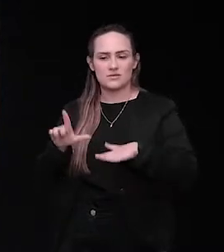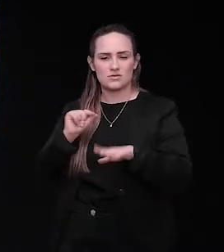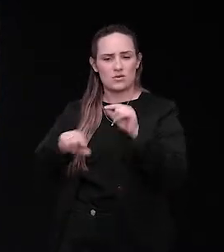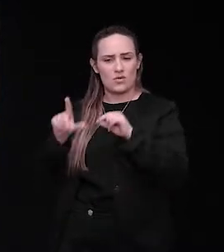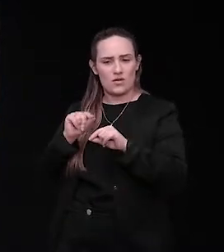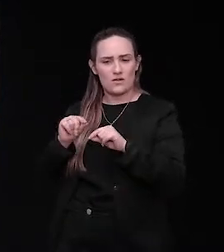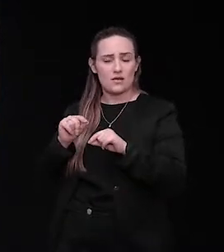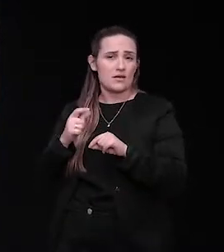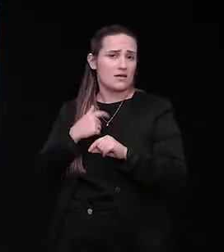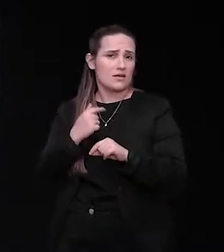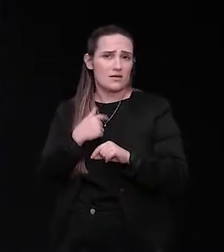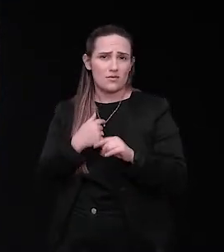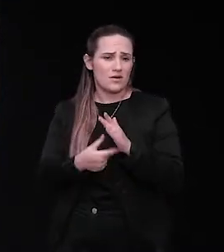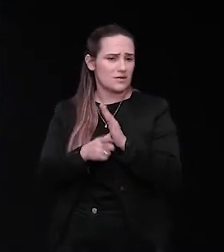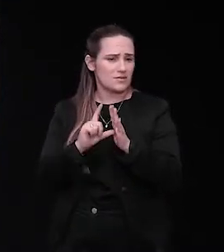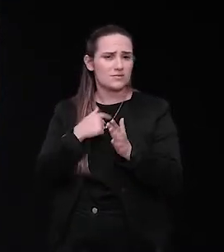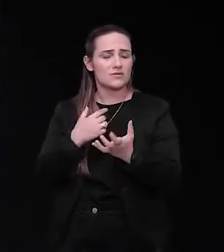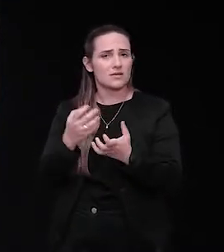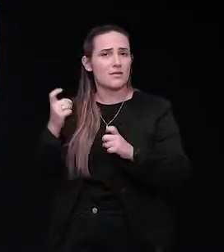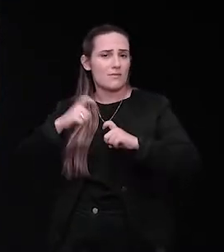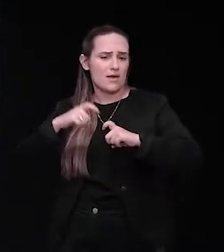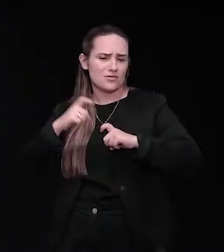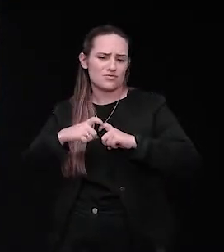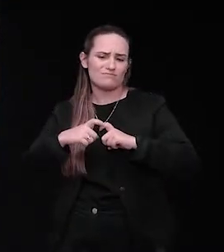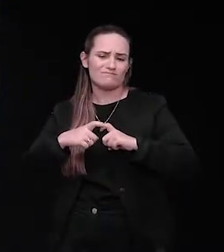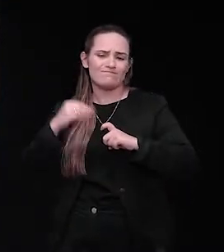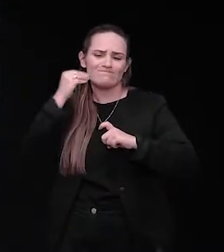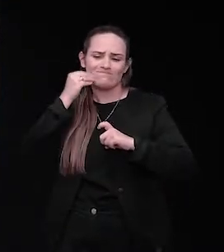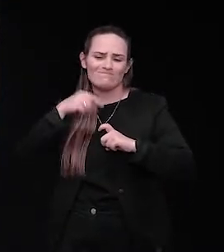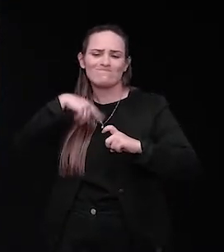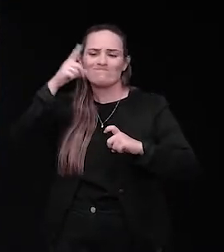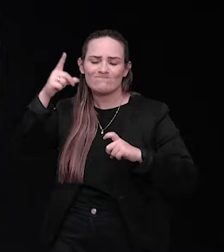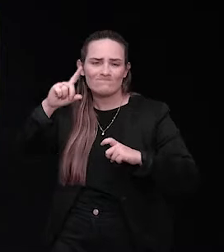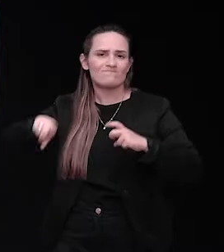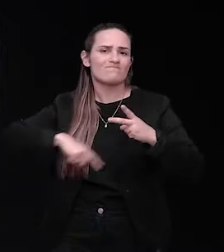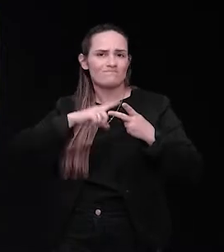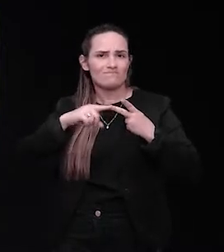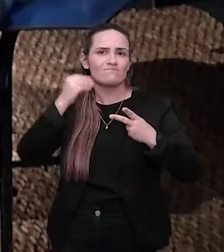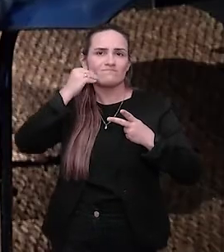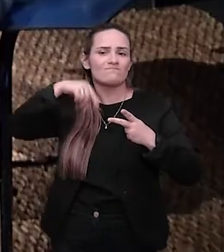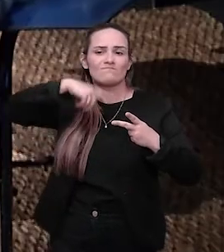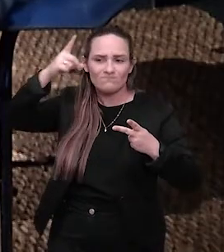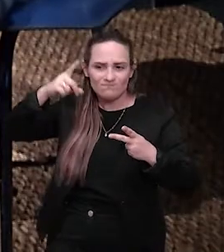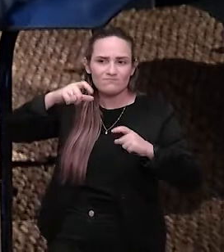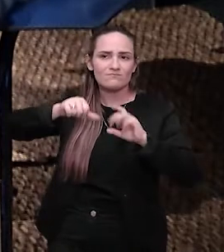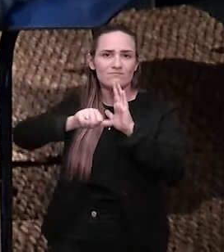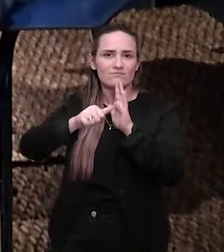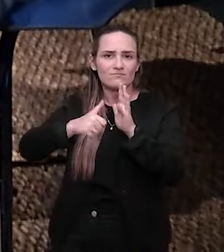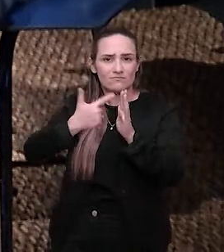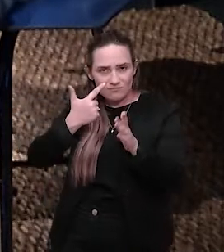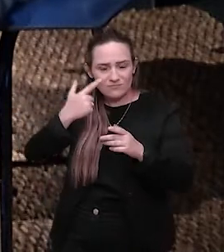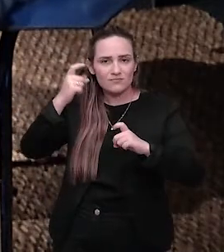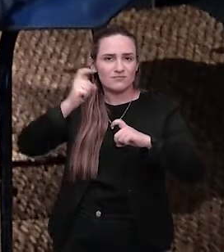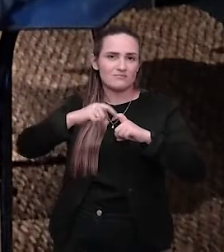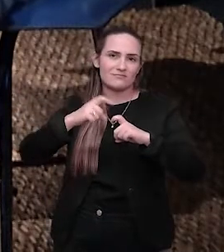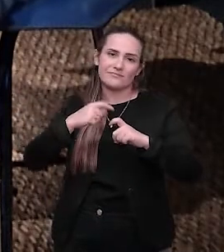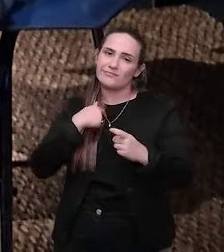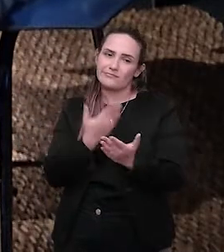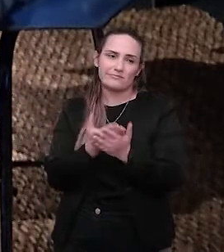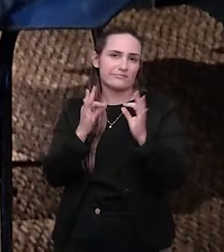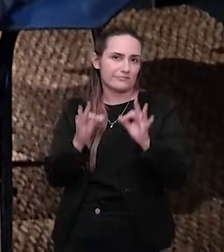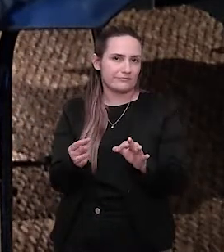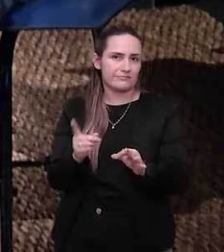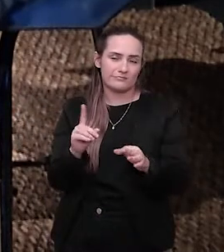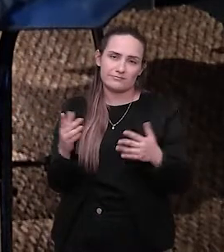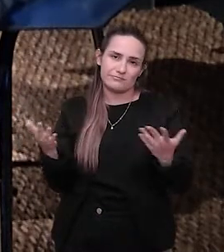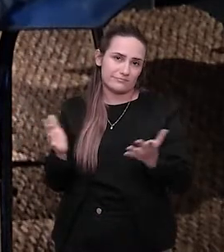muito cedo, precoce do caminho. Eu prestei vestibular para medicina e não deu certo. Aí no segundo vestibular eu tentei de